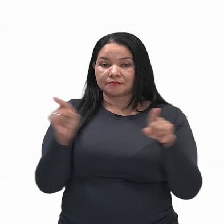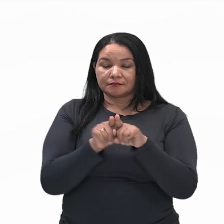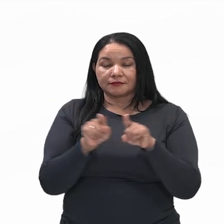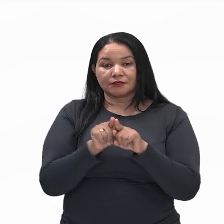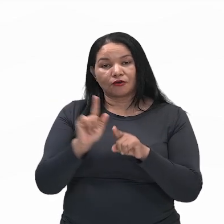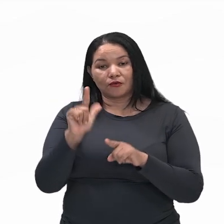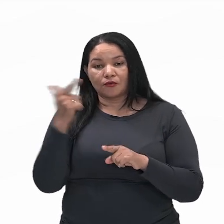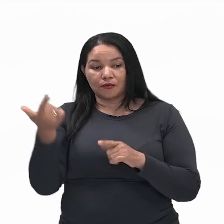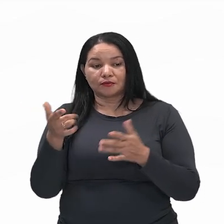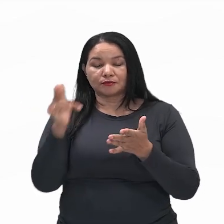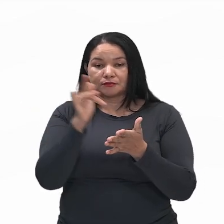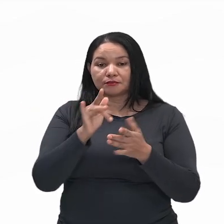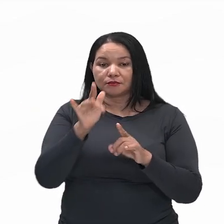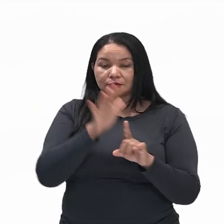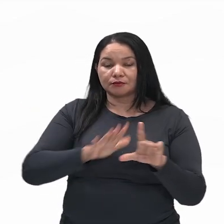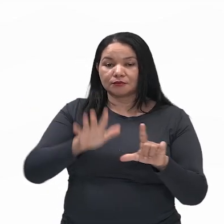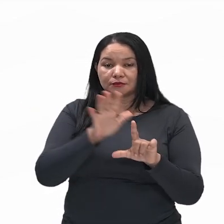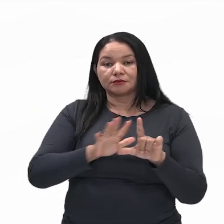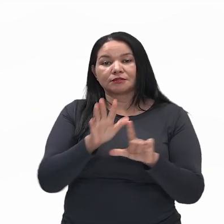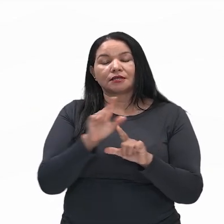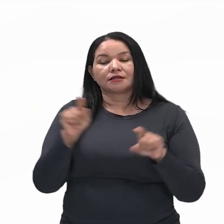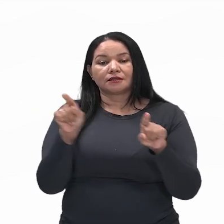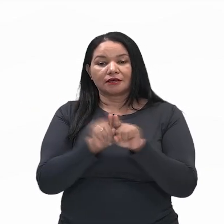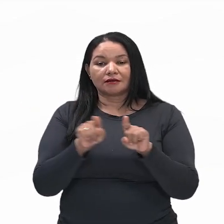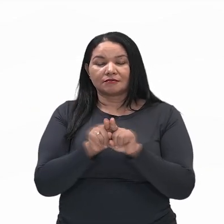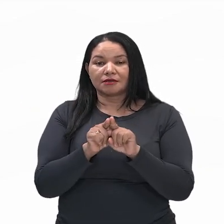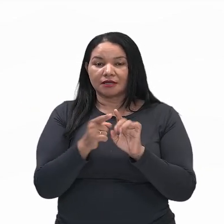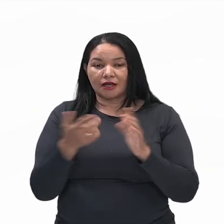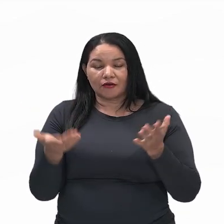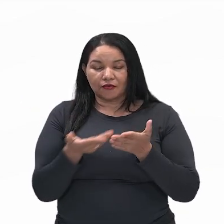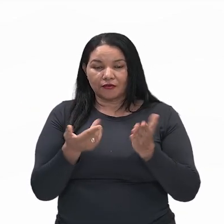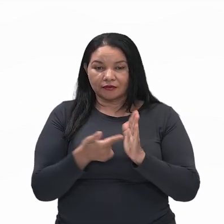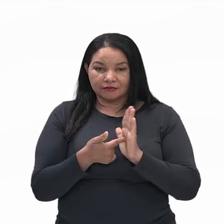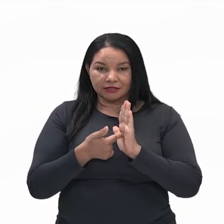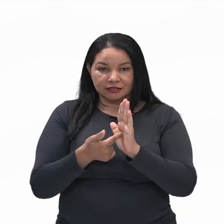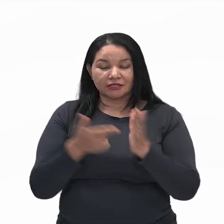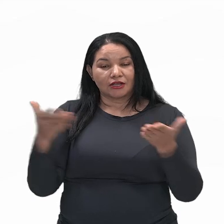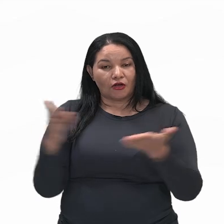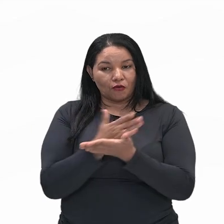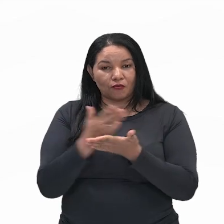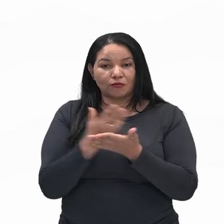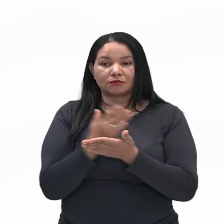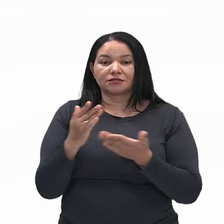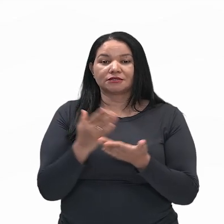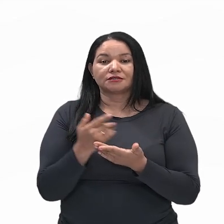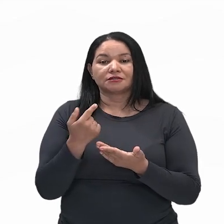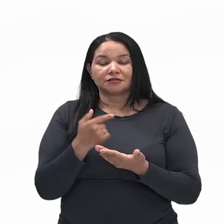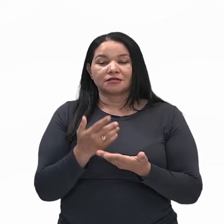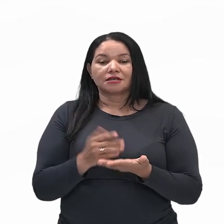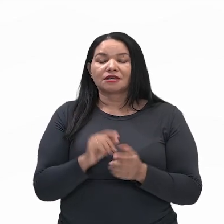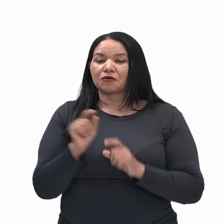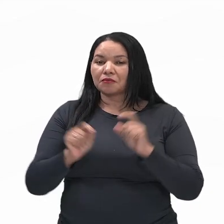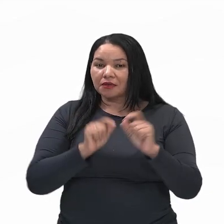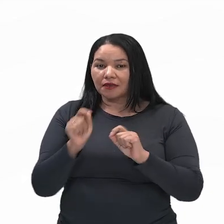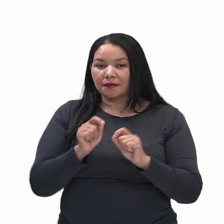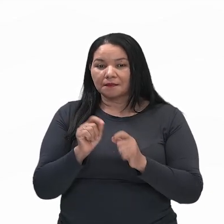digitais colaborativas. E aí eu apresento para vocês algumas dessas plataformas que são o quê?